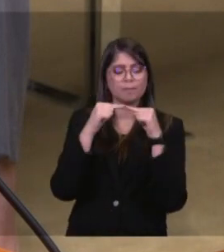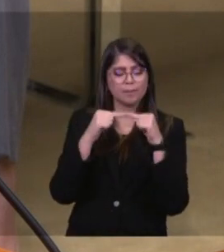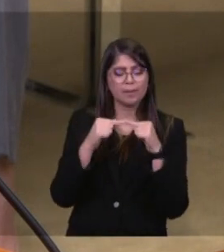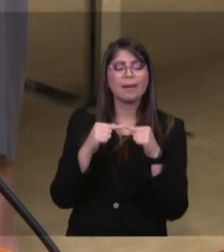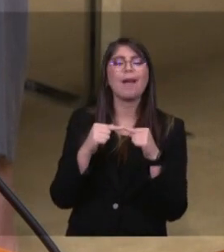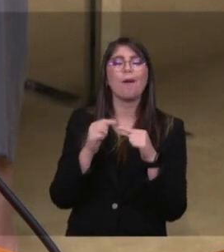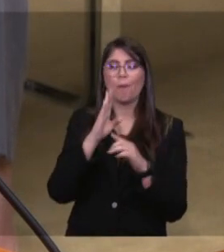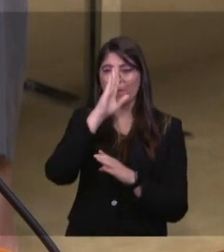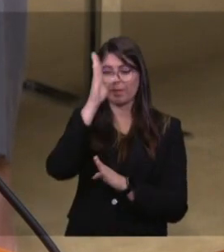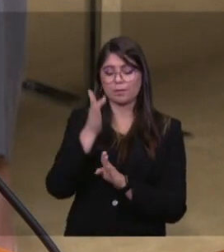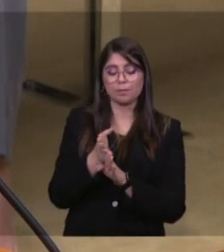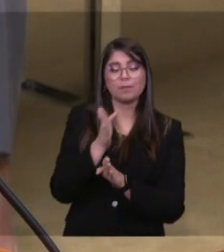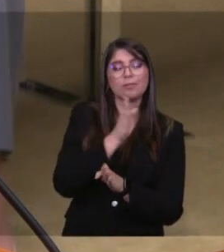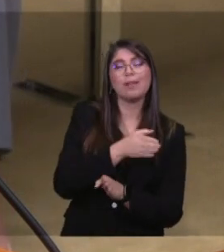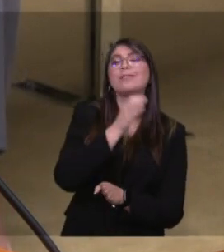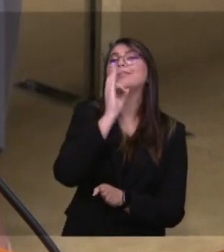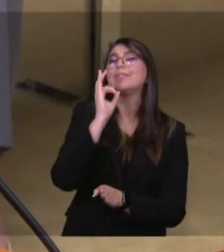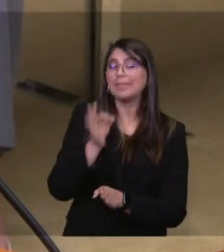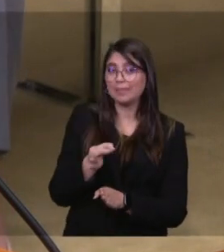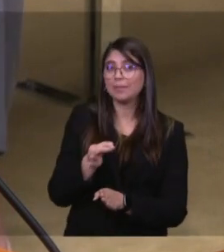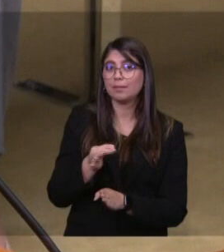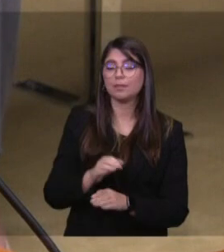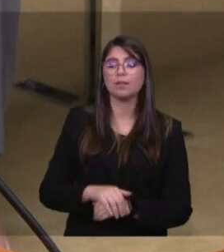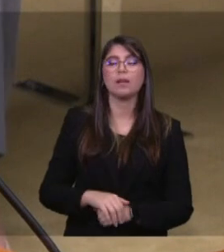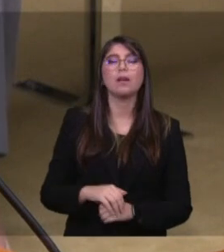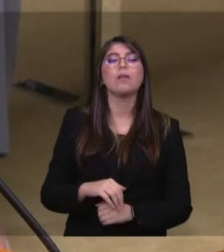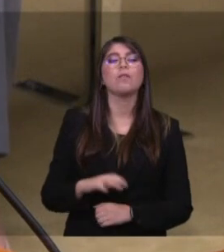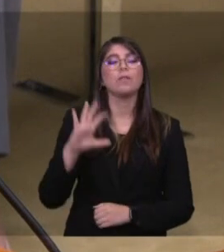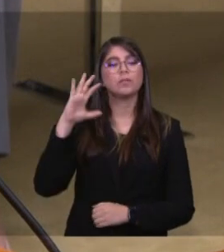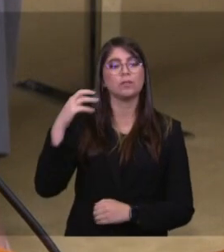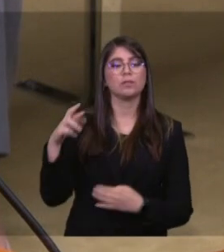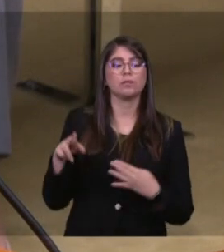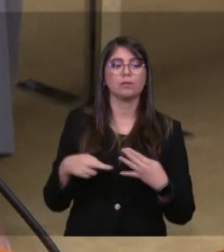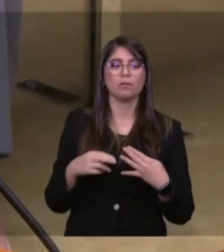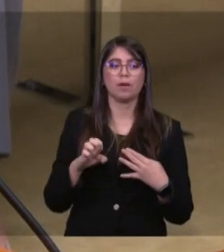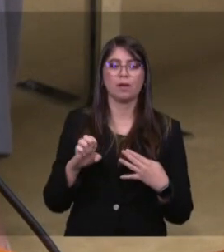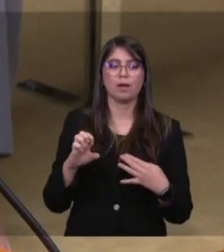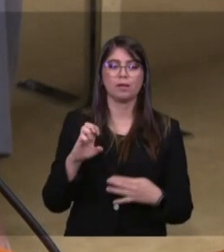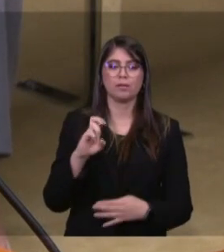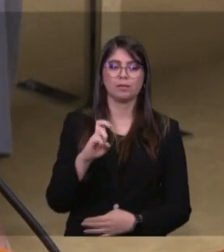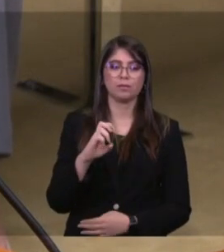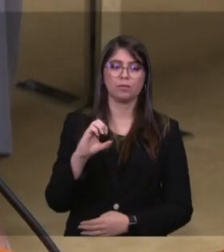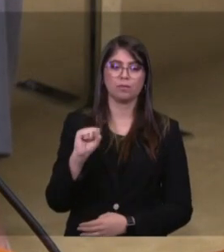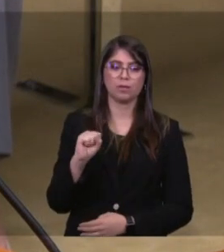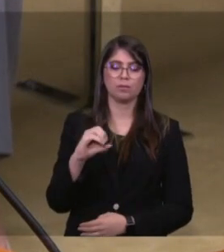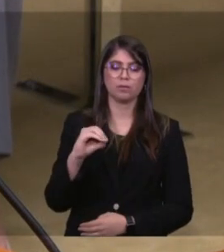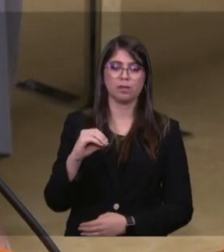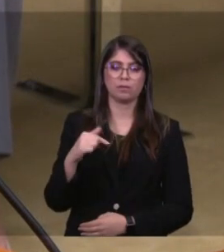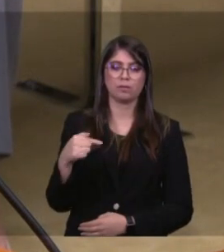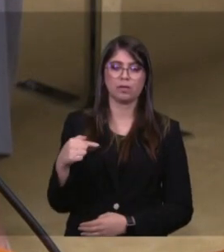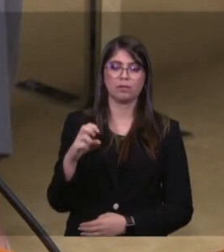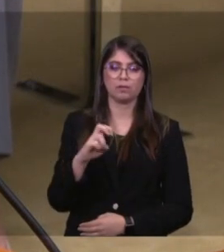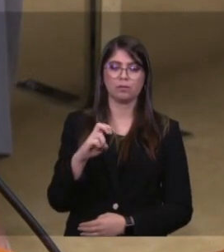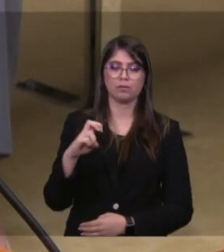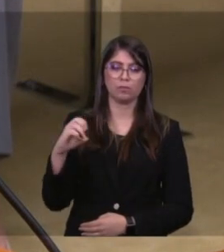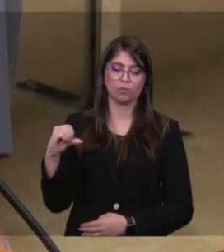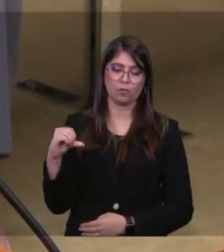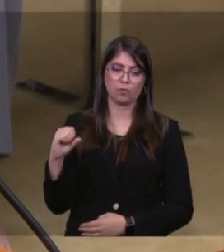princípio da anterioridade. Essa foi a solução, por exemplo, no Recurso Extraordinário 587.008 e no Recurso